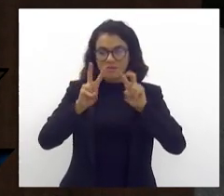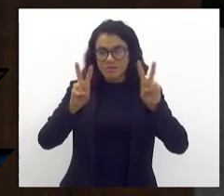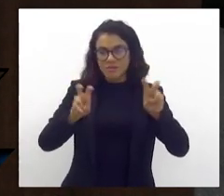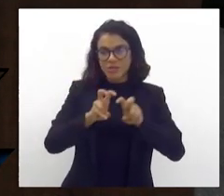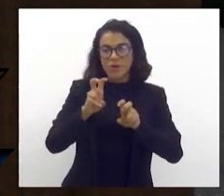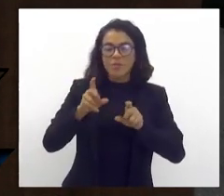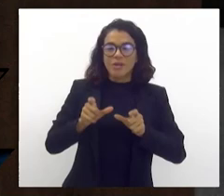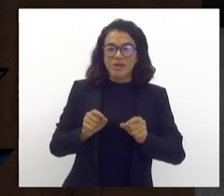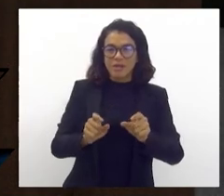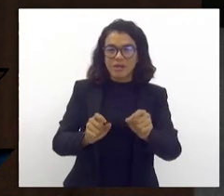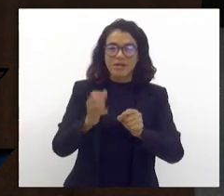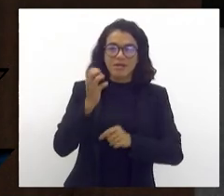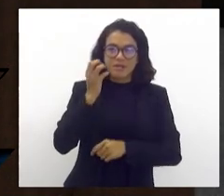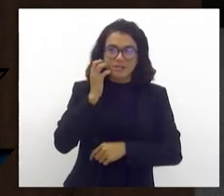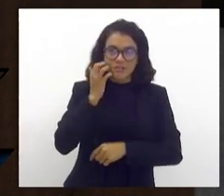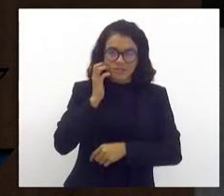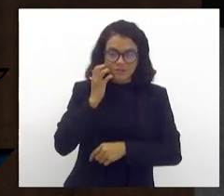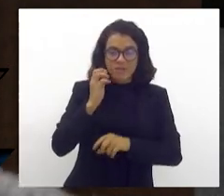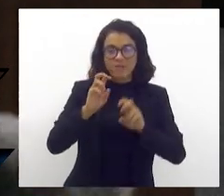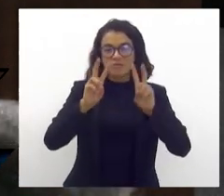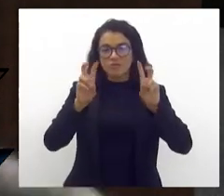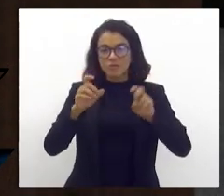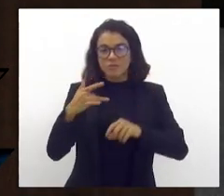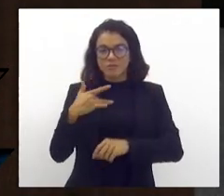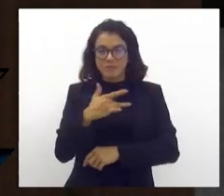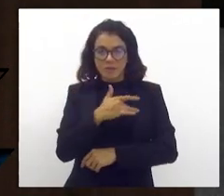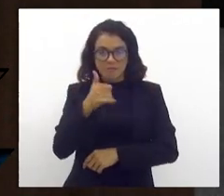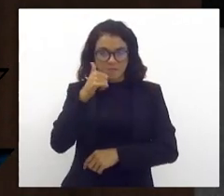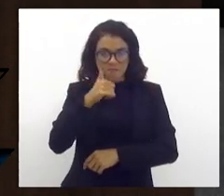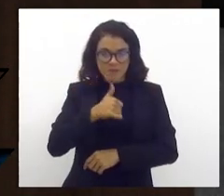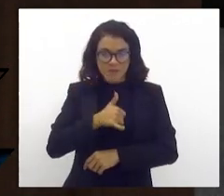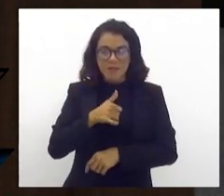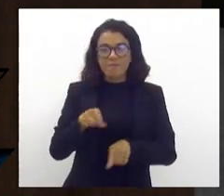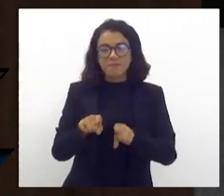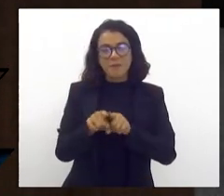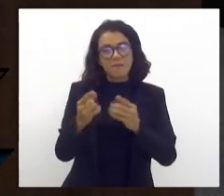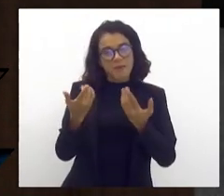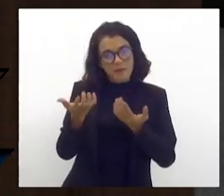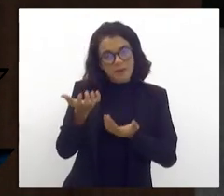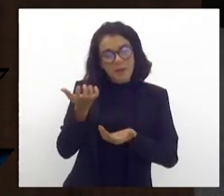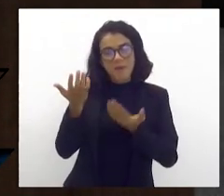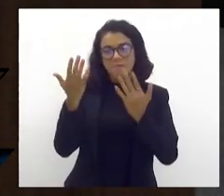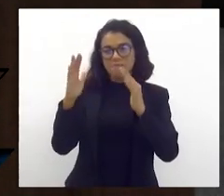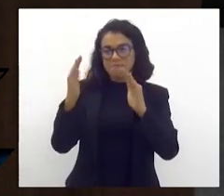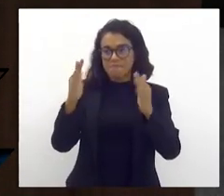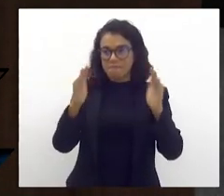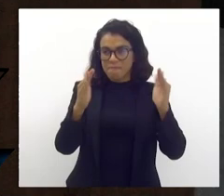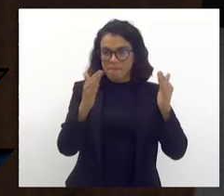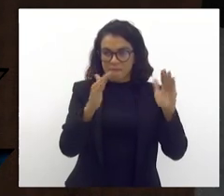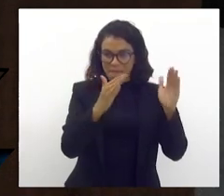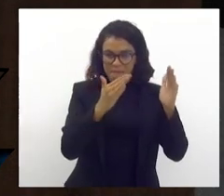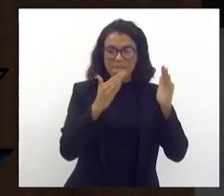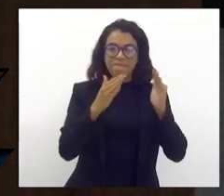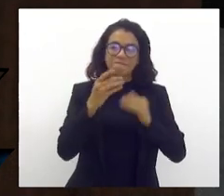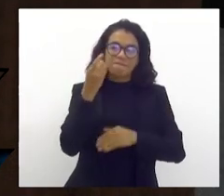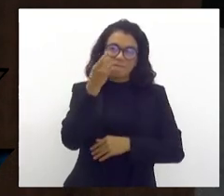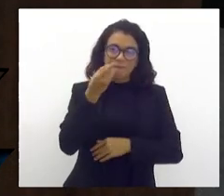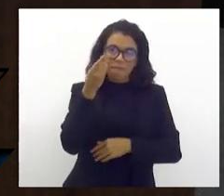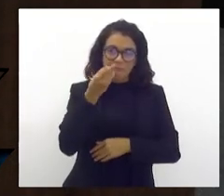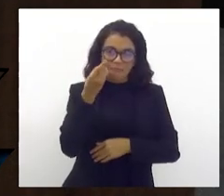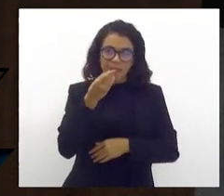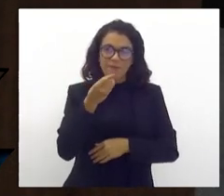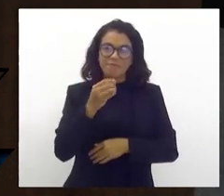mama, da saúde da mulher. E eu quero também parabenizar os deputados Vinícius Cozzolino